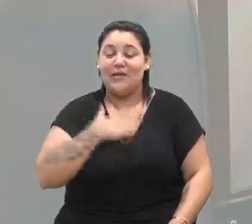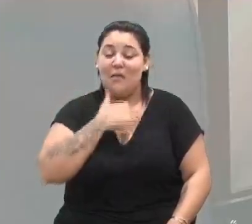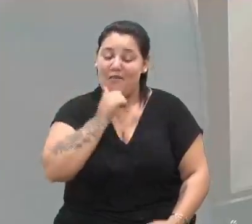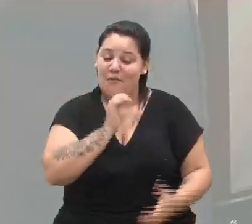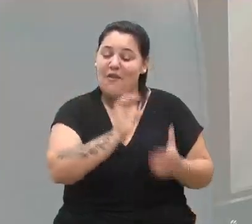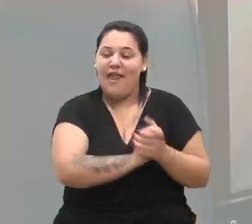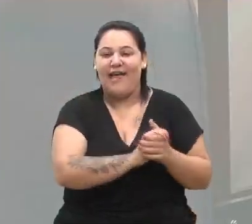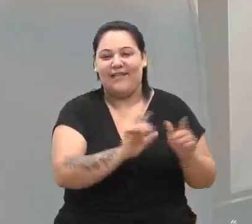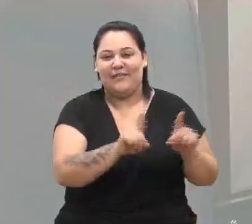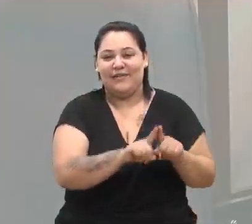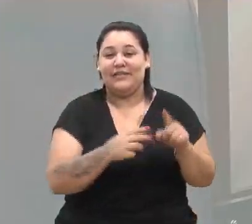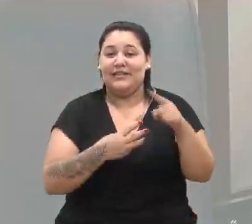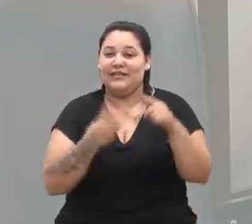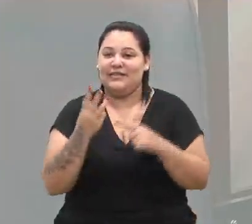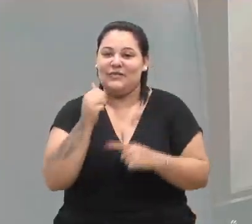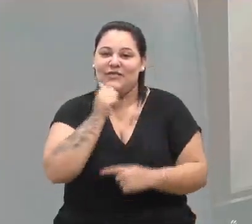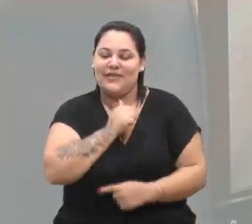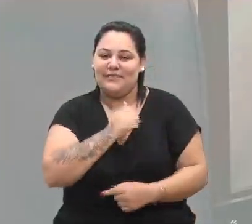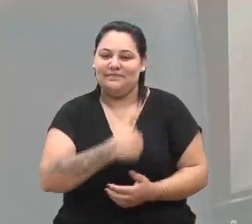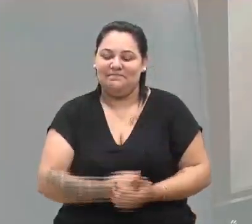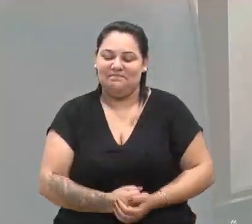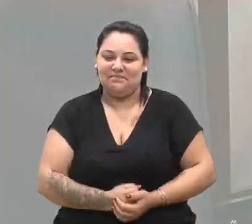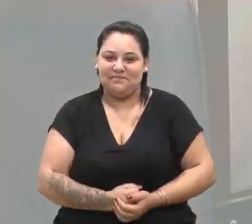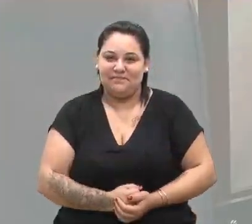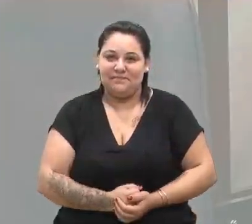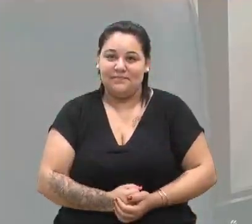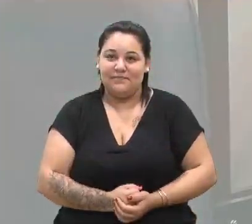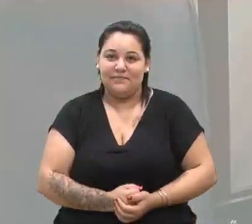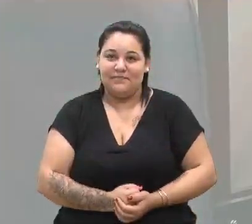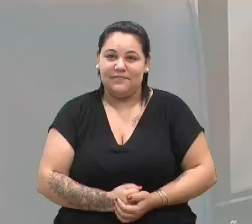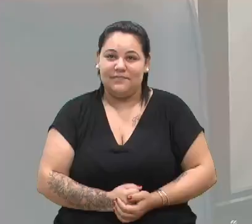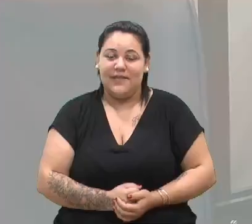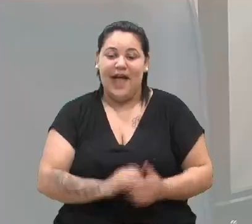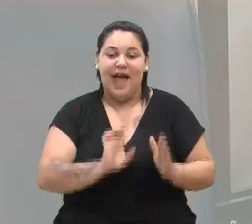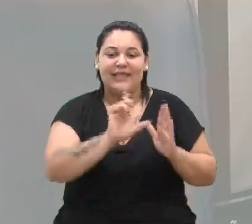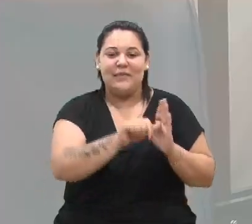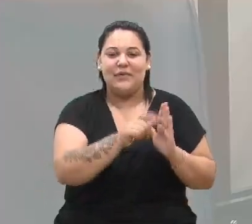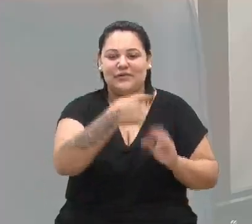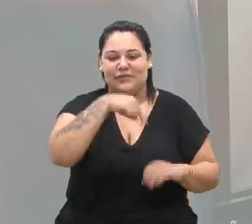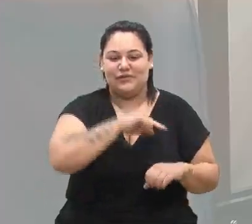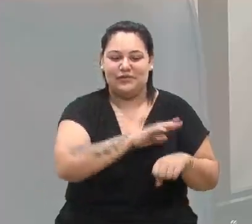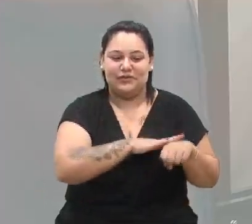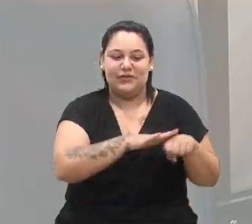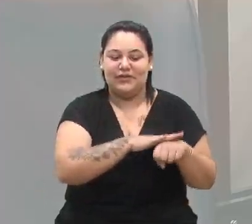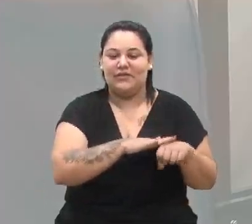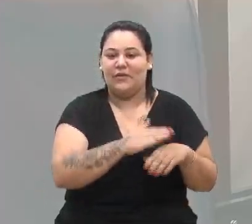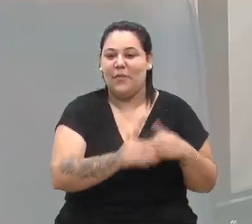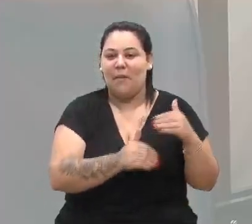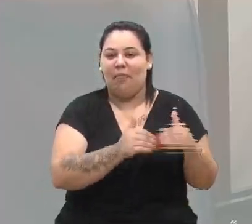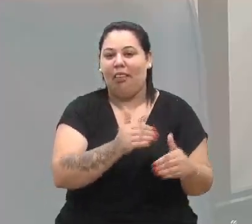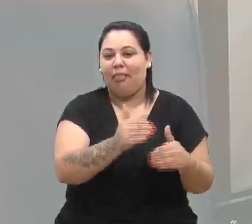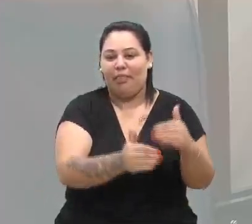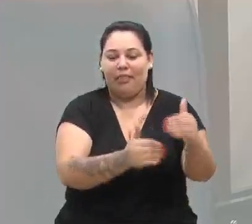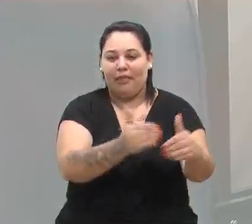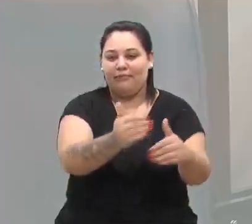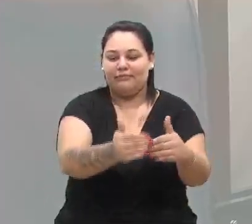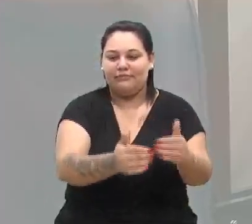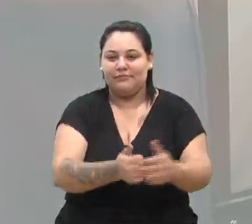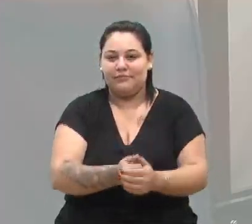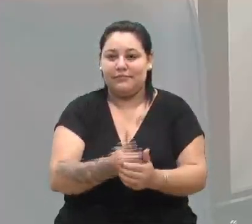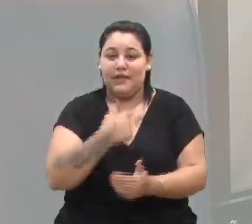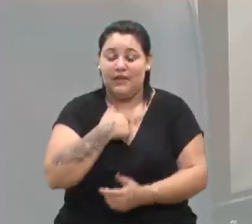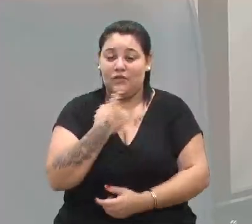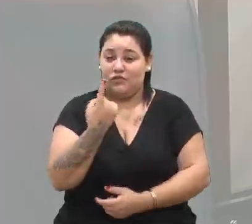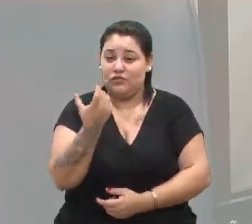gente deixa, como eu falei ontem para o repórter, depois nós conversamos, vamos indo. Eu com